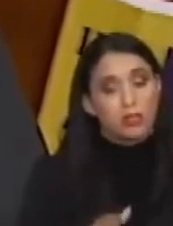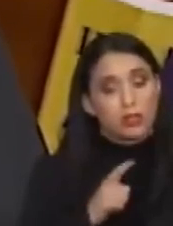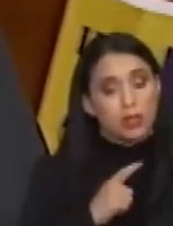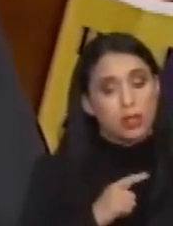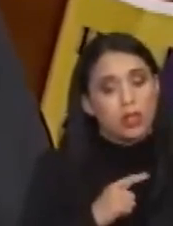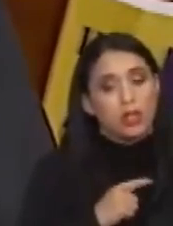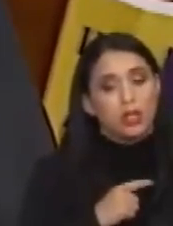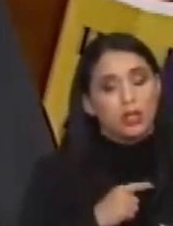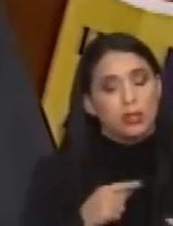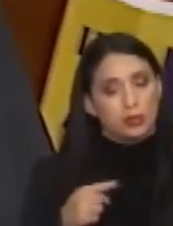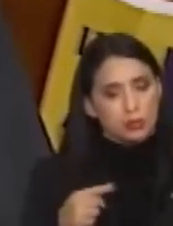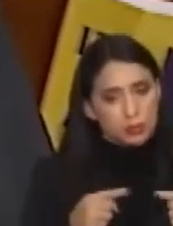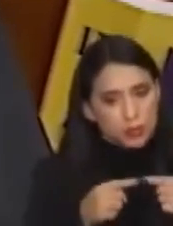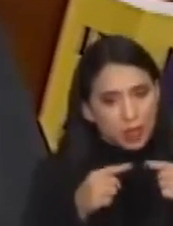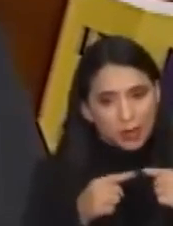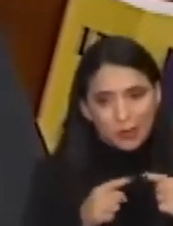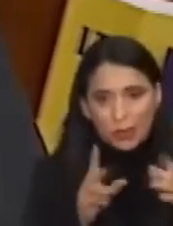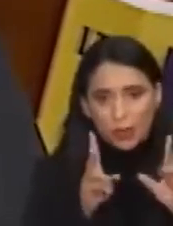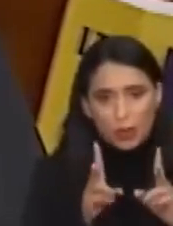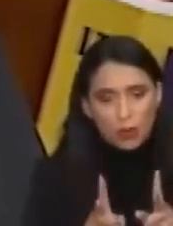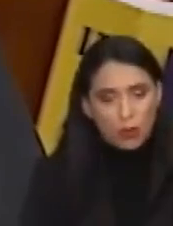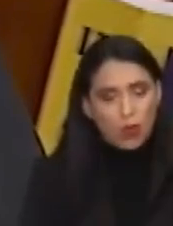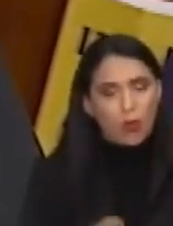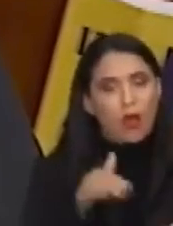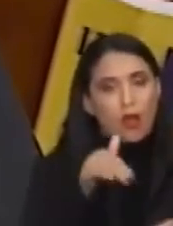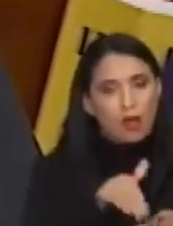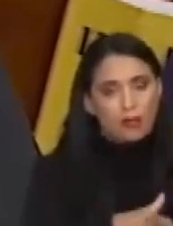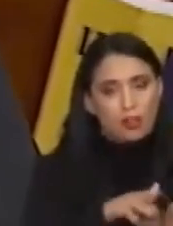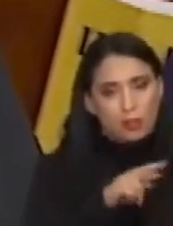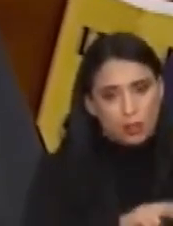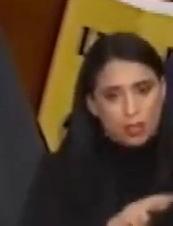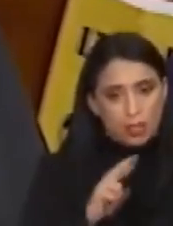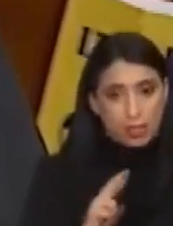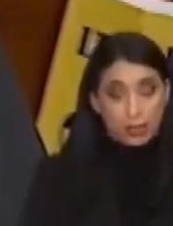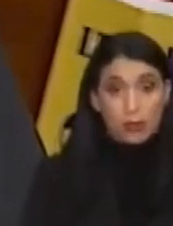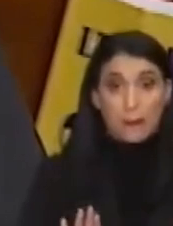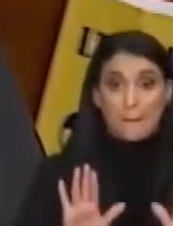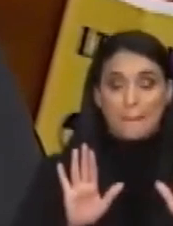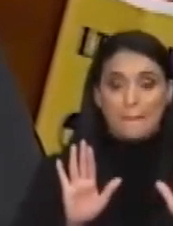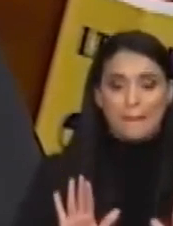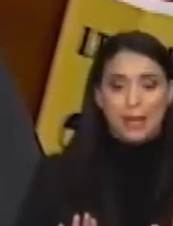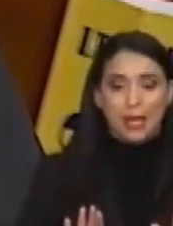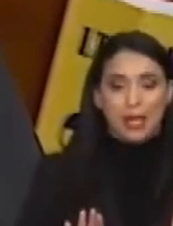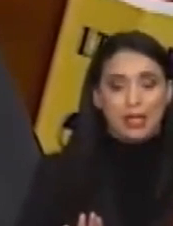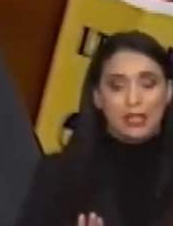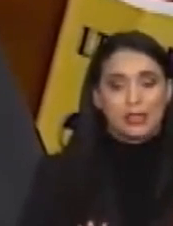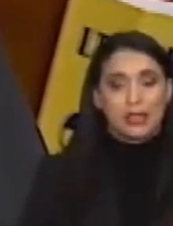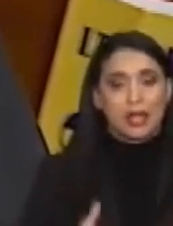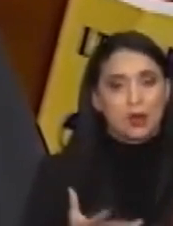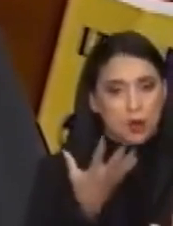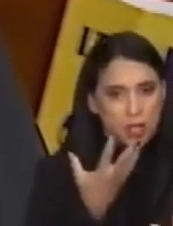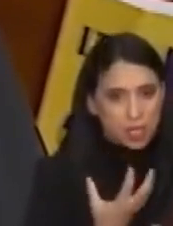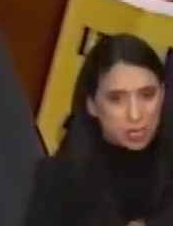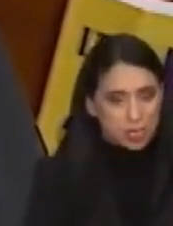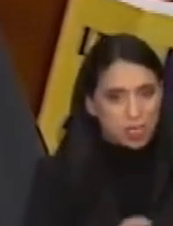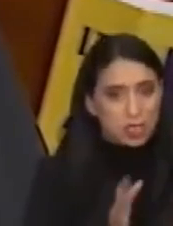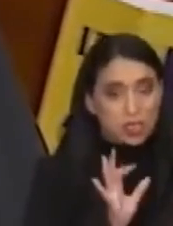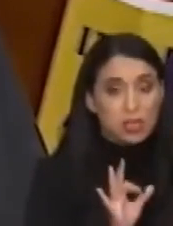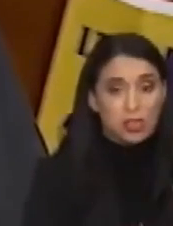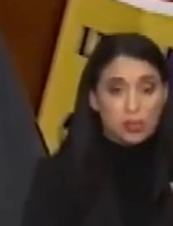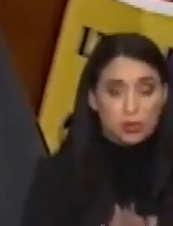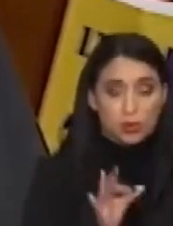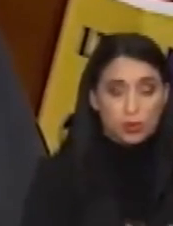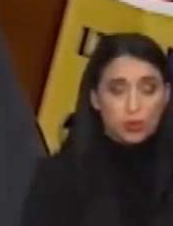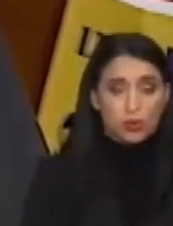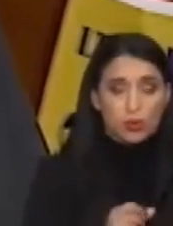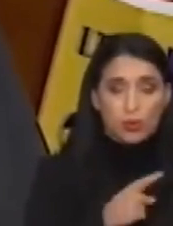Solidariedade tenta evitar que 7 das maiores empreiteiras do país sejam obrigadas a devolver mais de 8 bilhões aos cofres públicos.